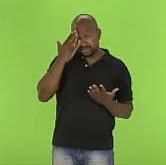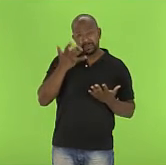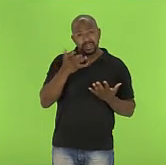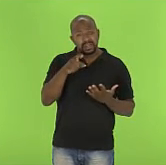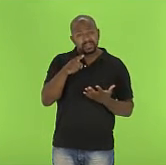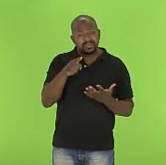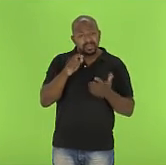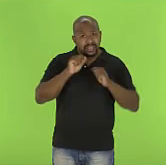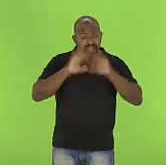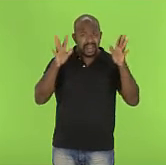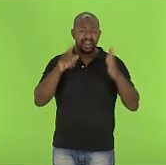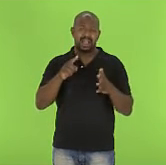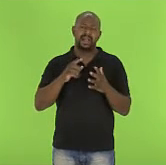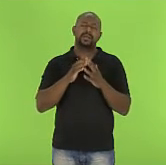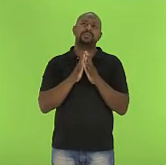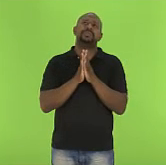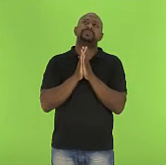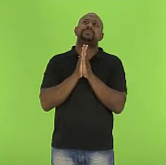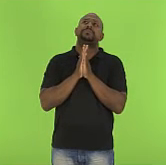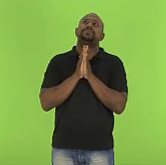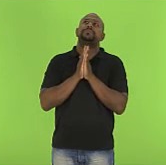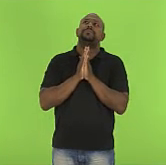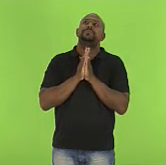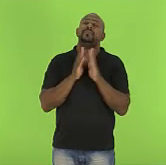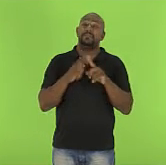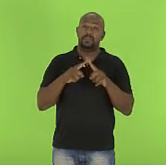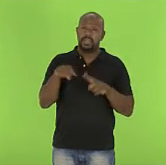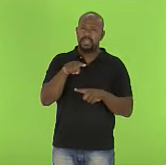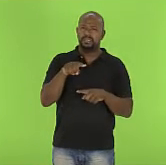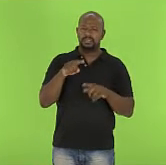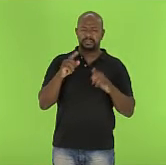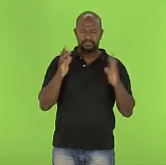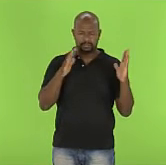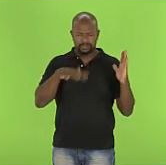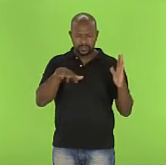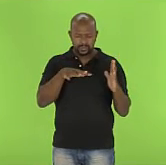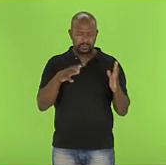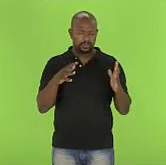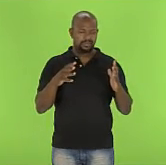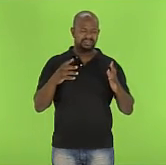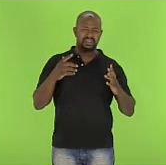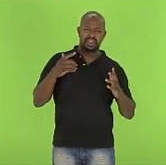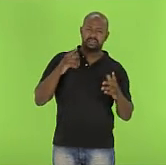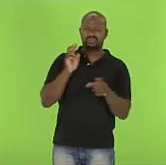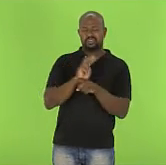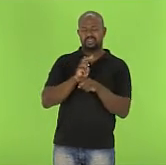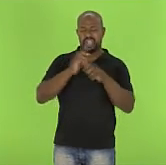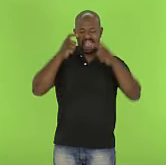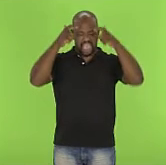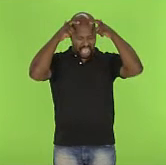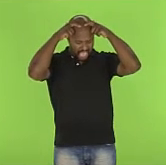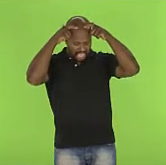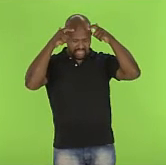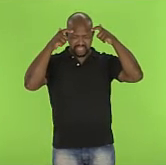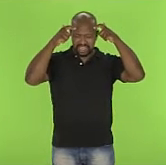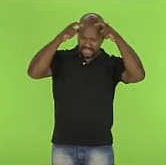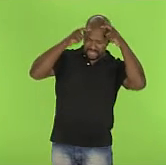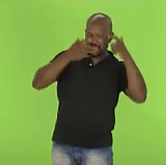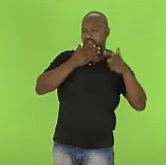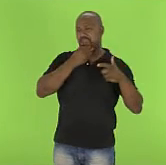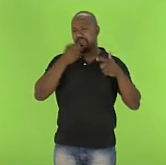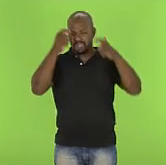Sabe? E eu quero que isso fique claro. Porque essa era dos reizinhos e